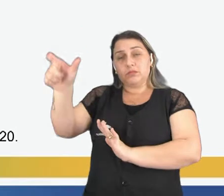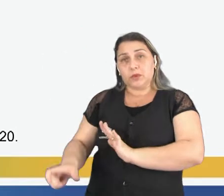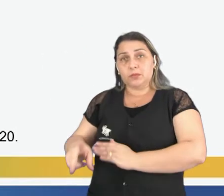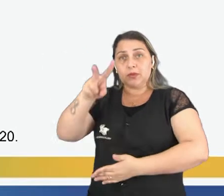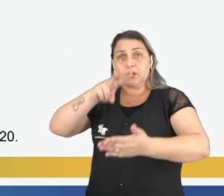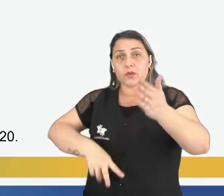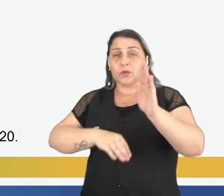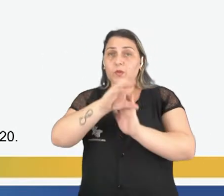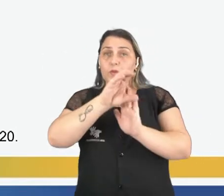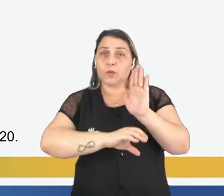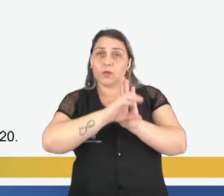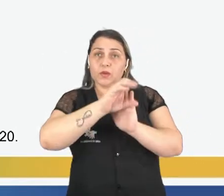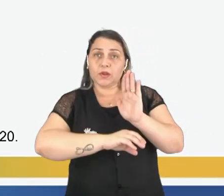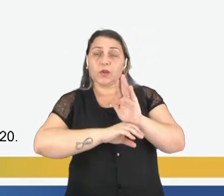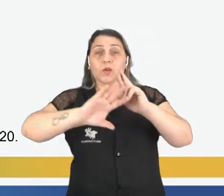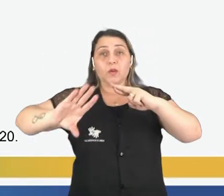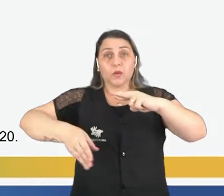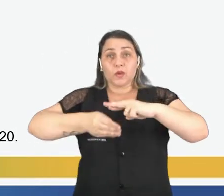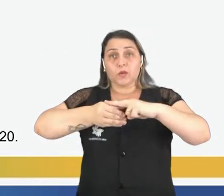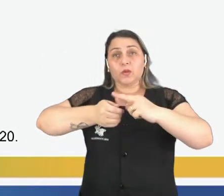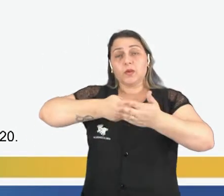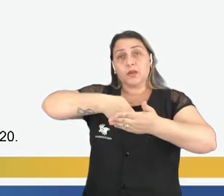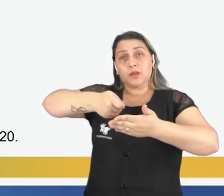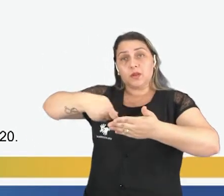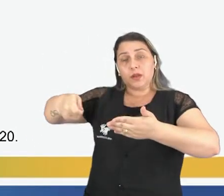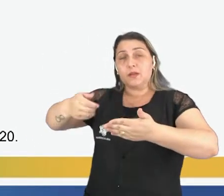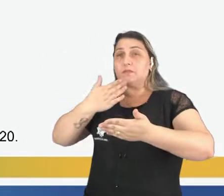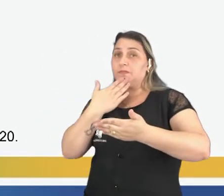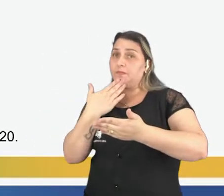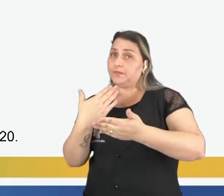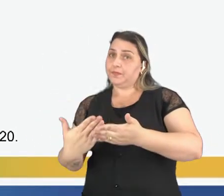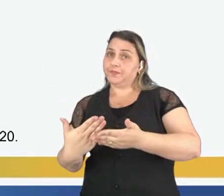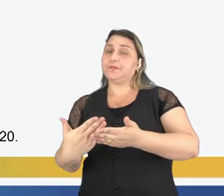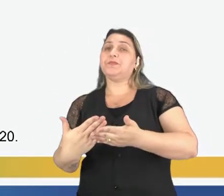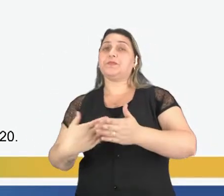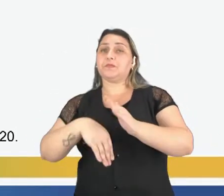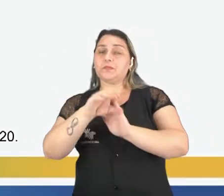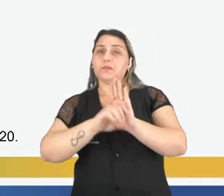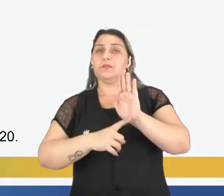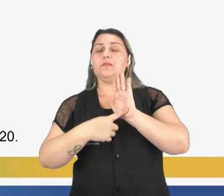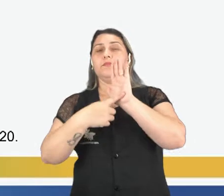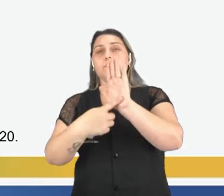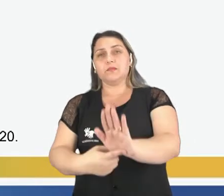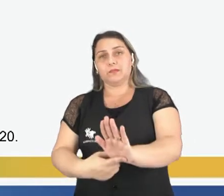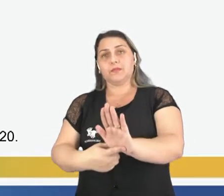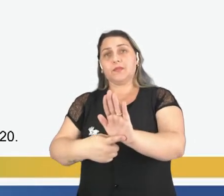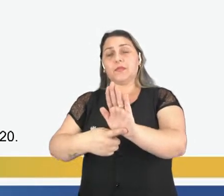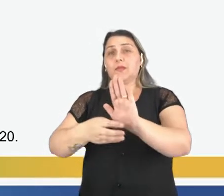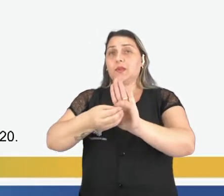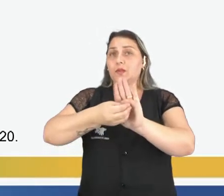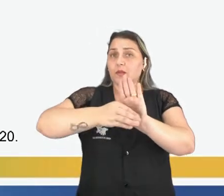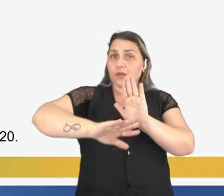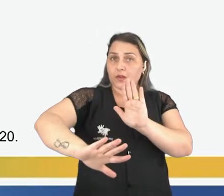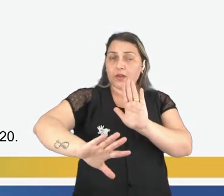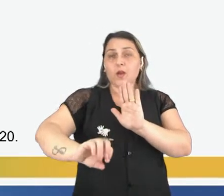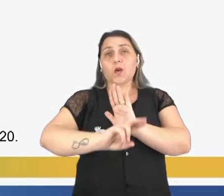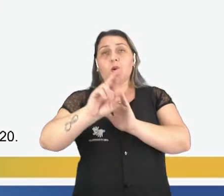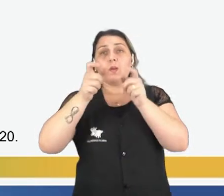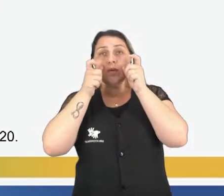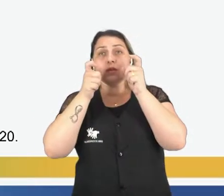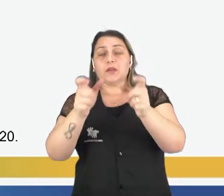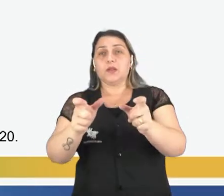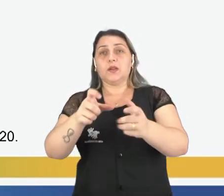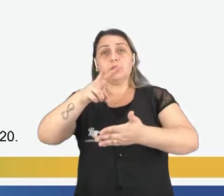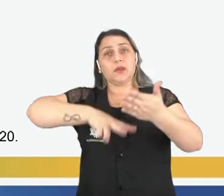sobre o conteúdo resenhado. Nesse tipo de resenha, o conteúdo é apresentado como uma indicação ou um alerta